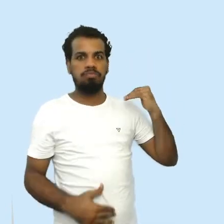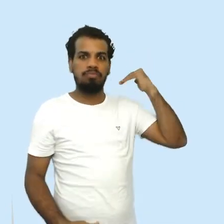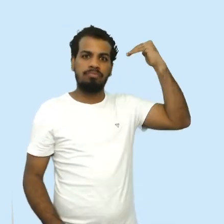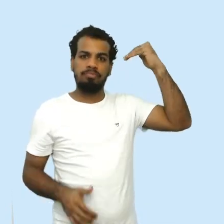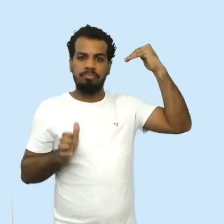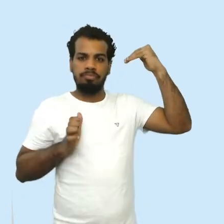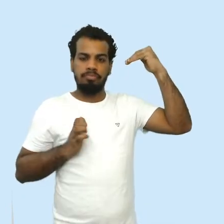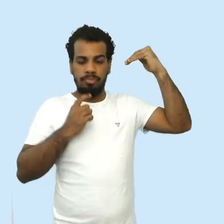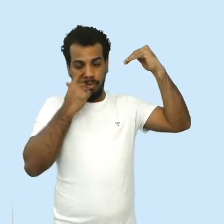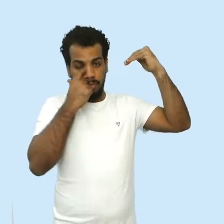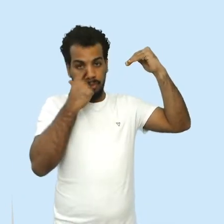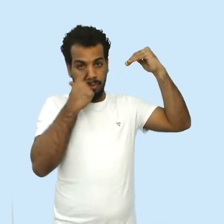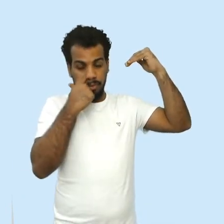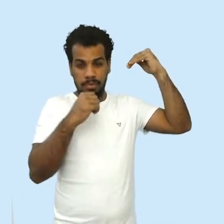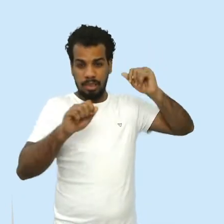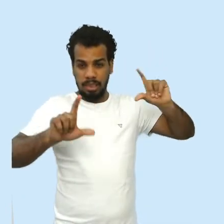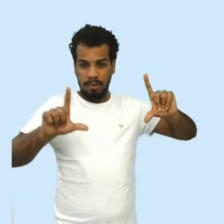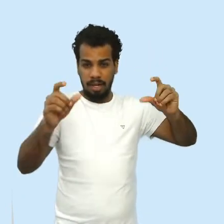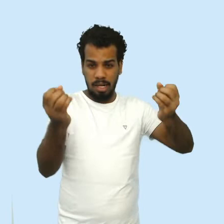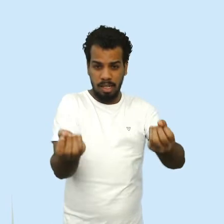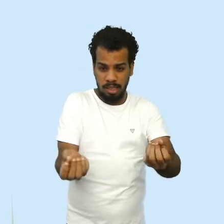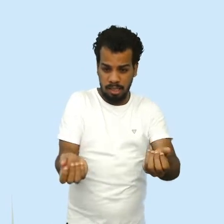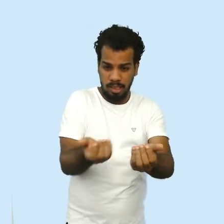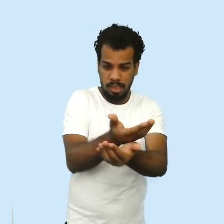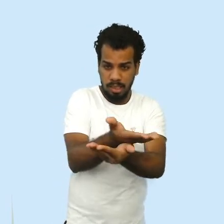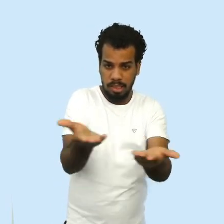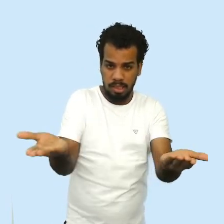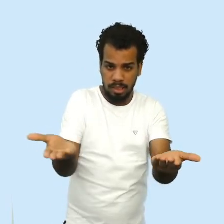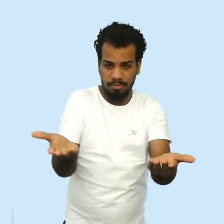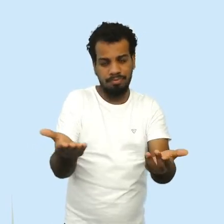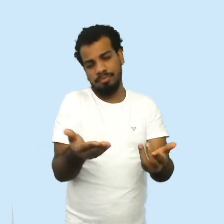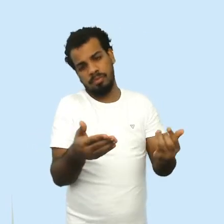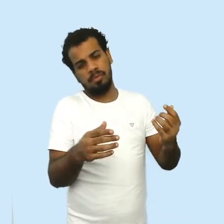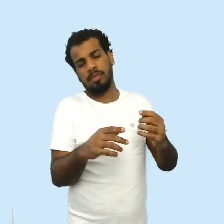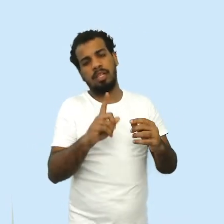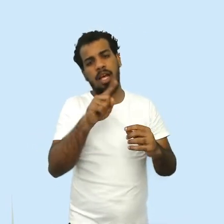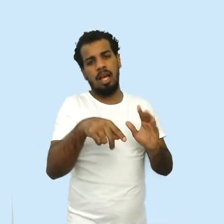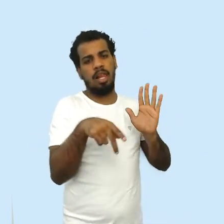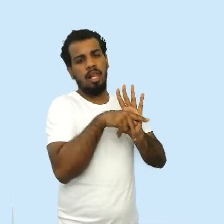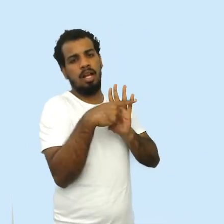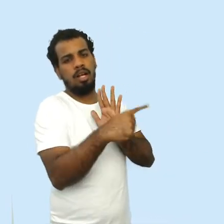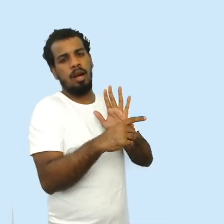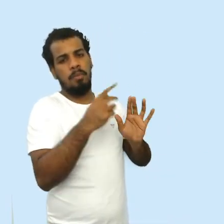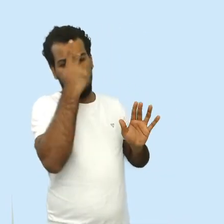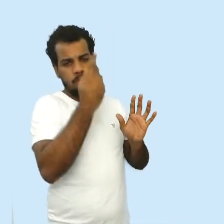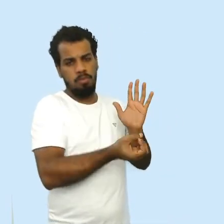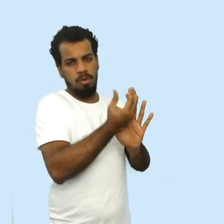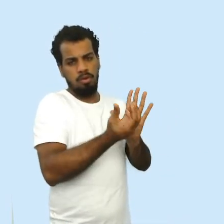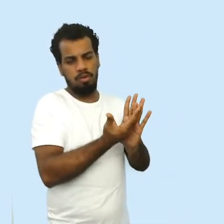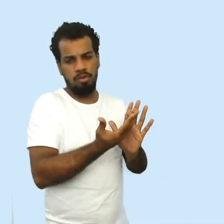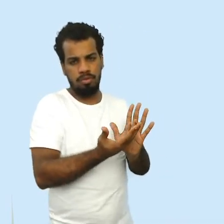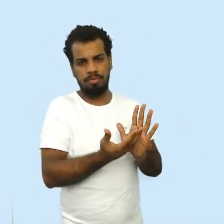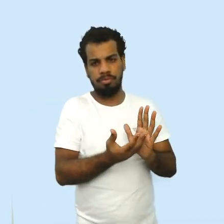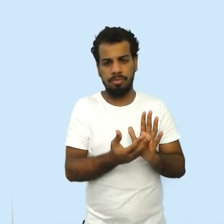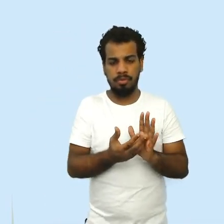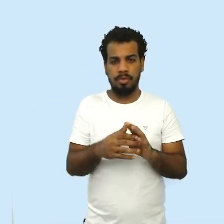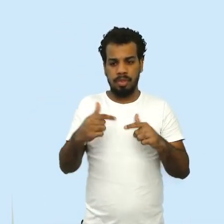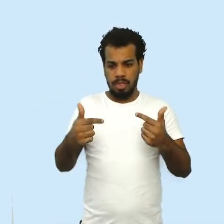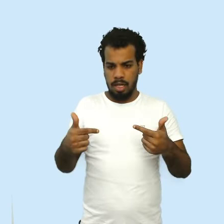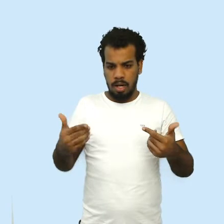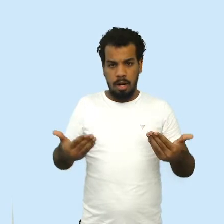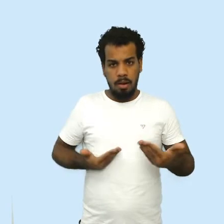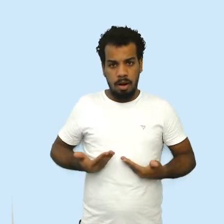Então a TV não está a serviço do povo, ela está a serviço dos donos dos meios de produção. A TV não está a serviço dos trabalhadores,